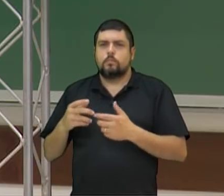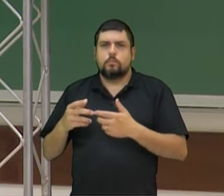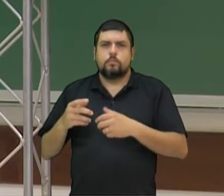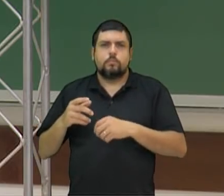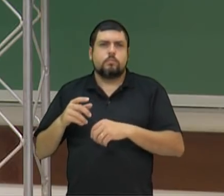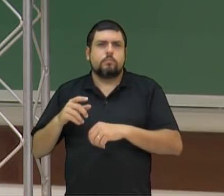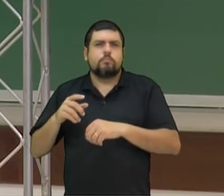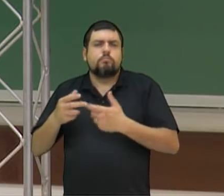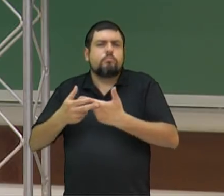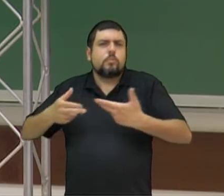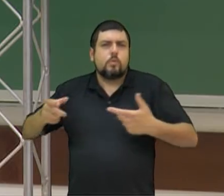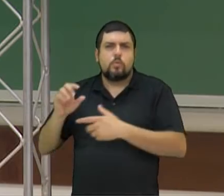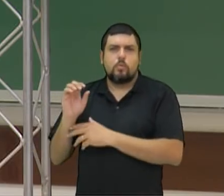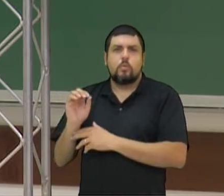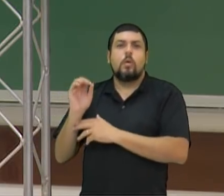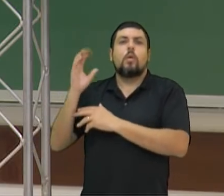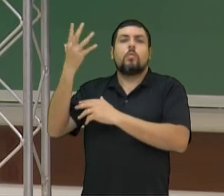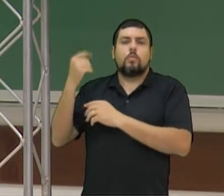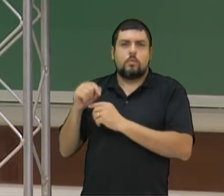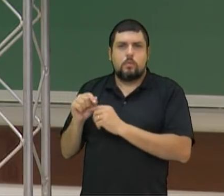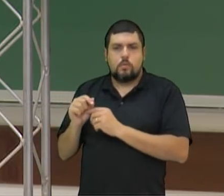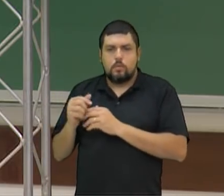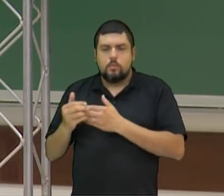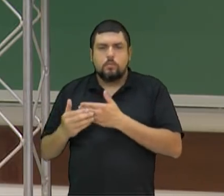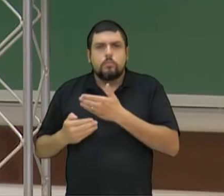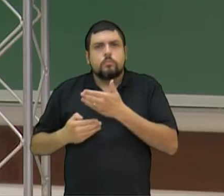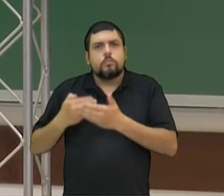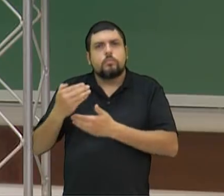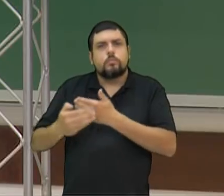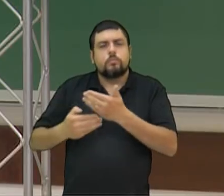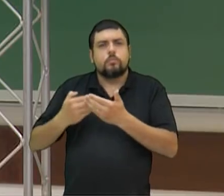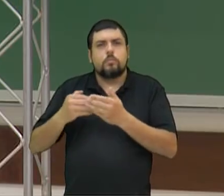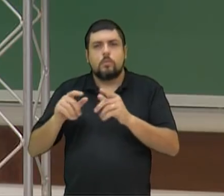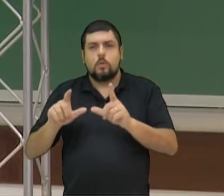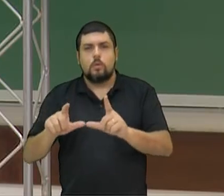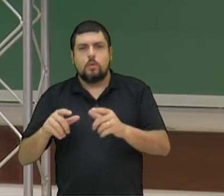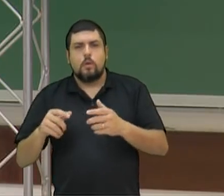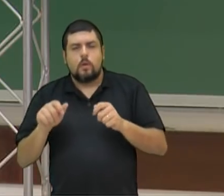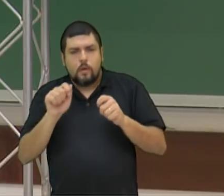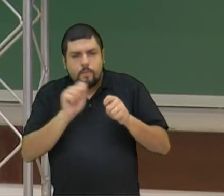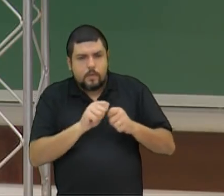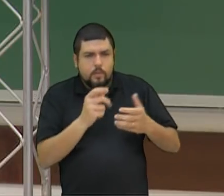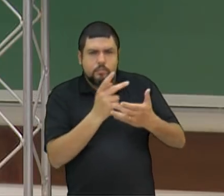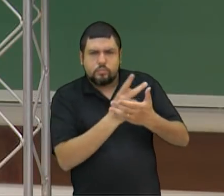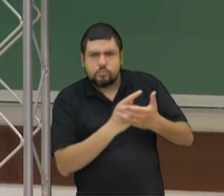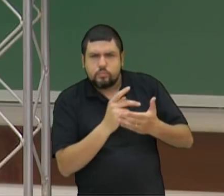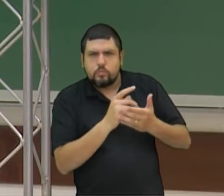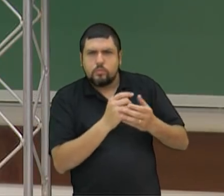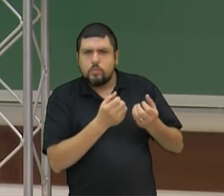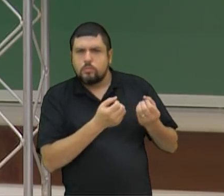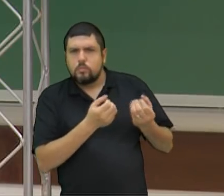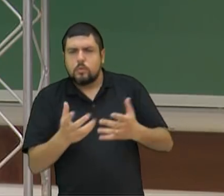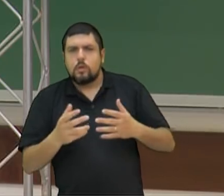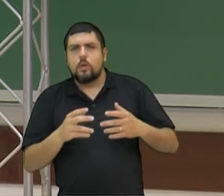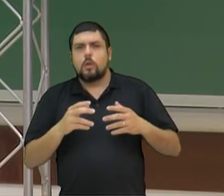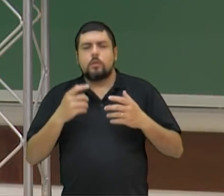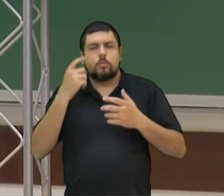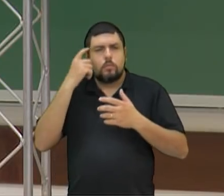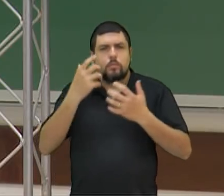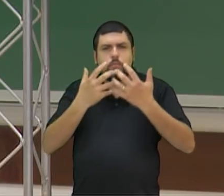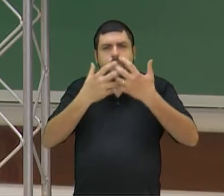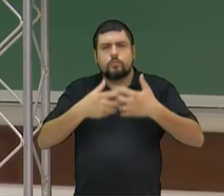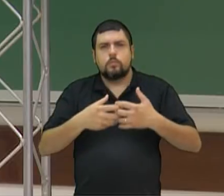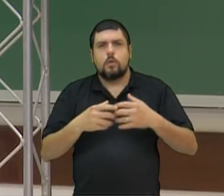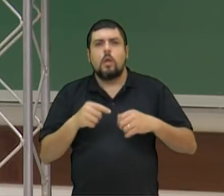determinado espaço, e naquele momento a pessoa, né, o autor da charge vai e faz a charge para promover essa reflexão, né? Então, ela é